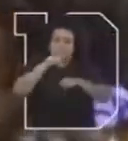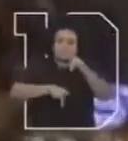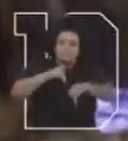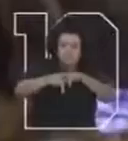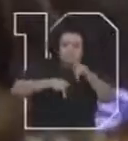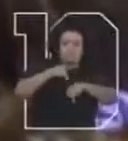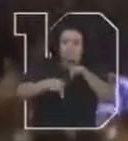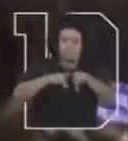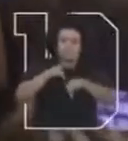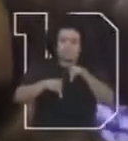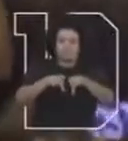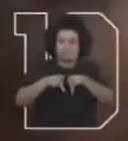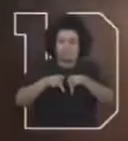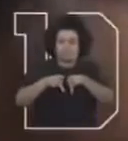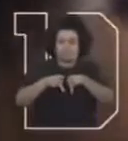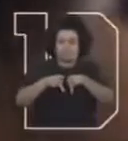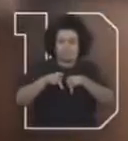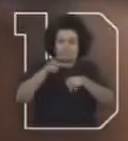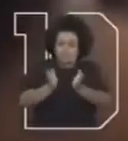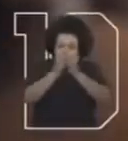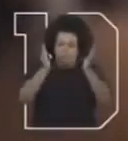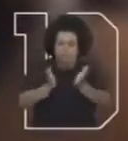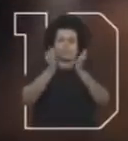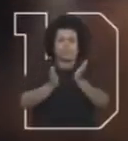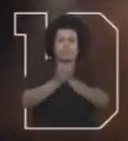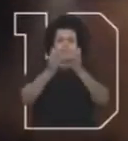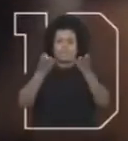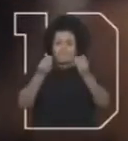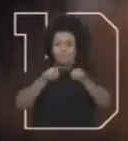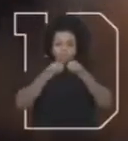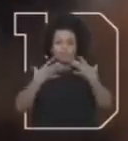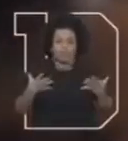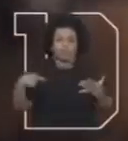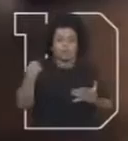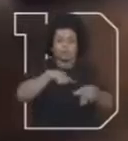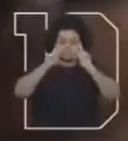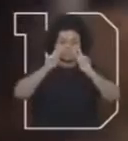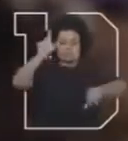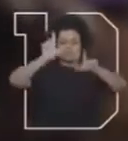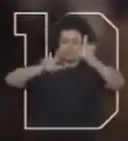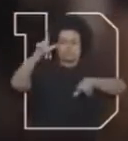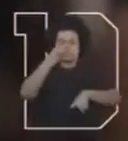faz pela população da baixa renda é incrível, que